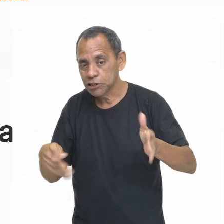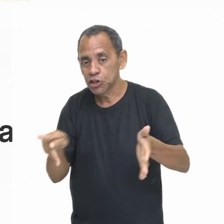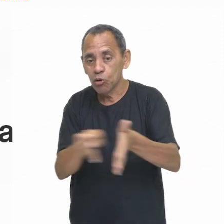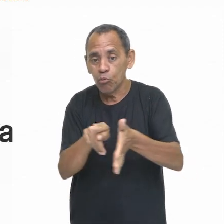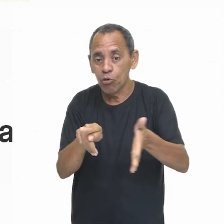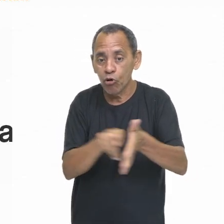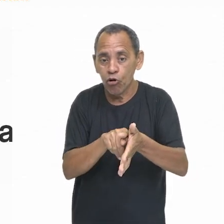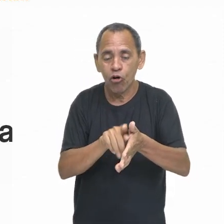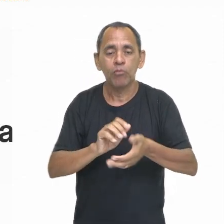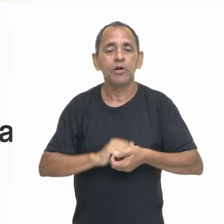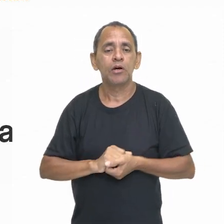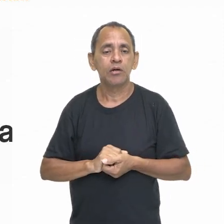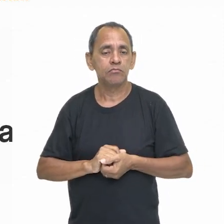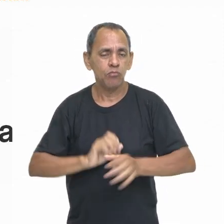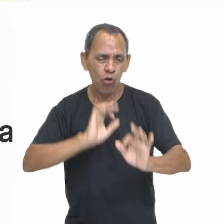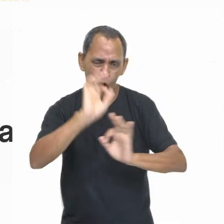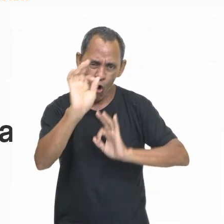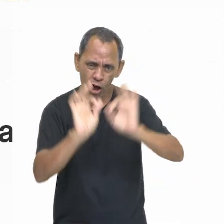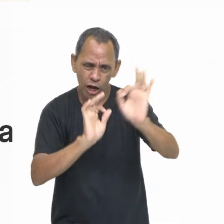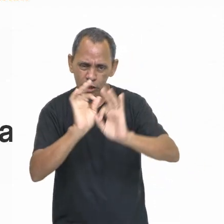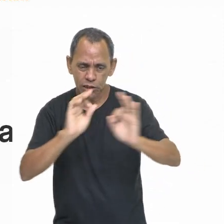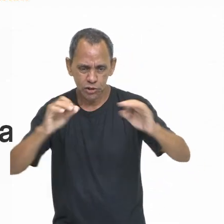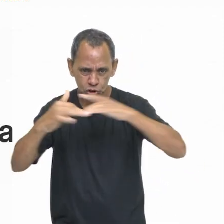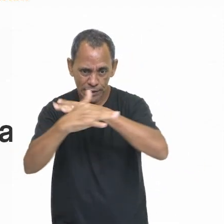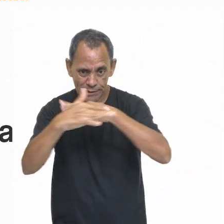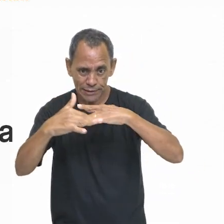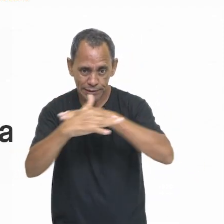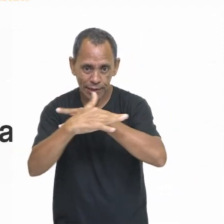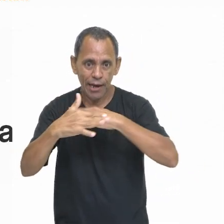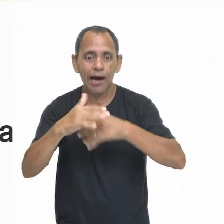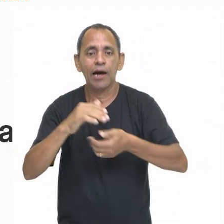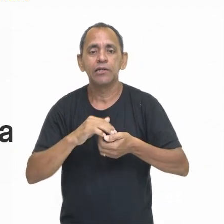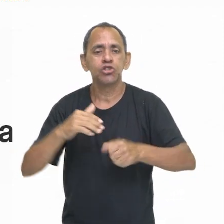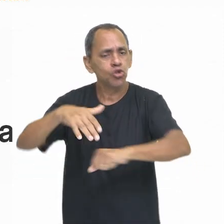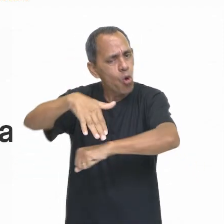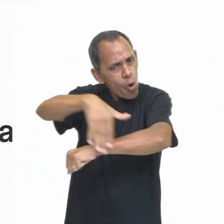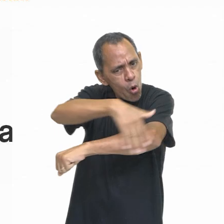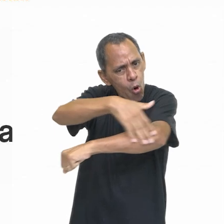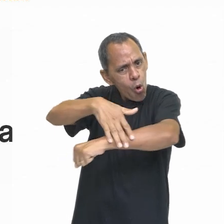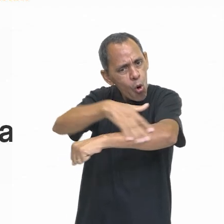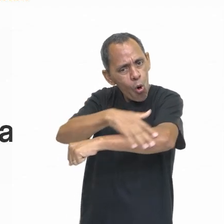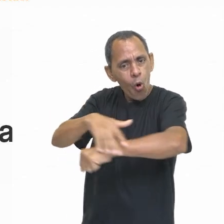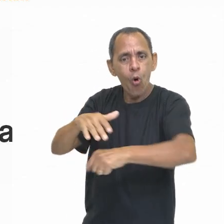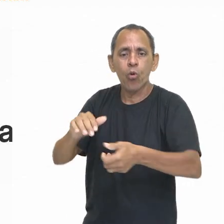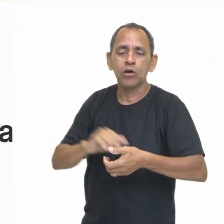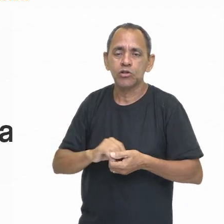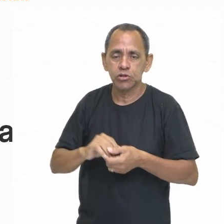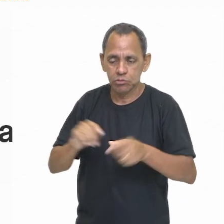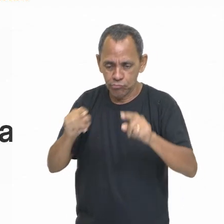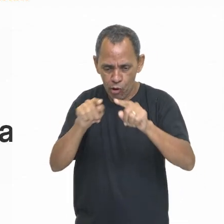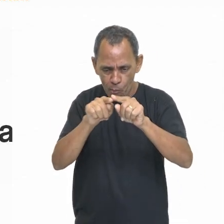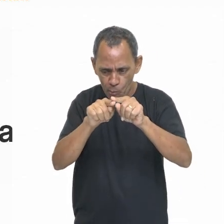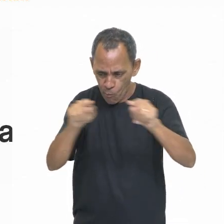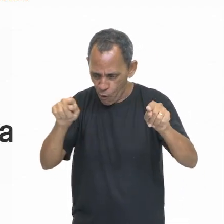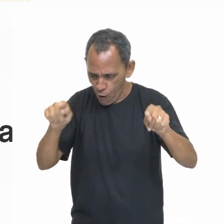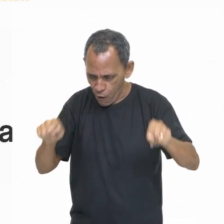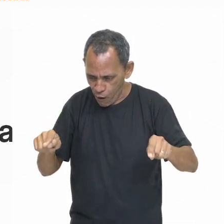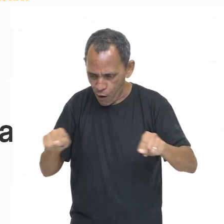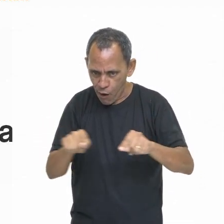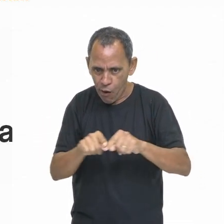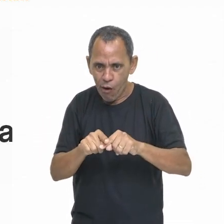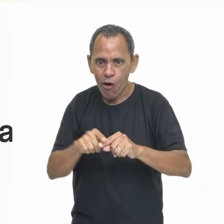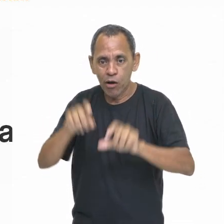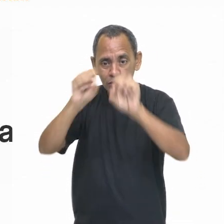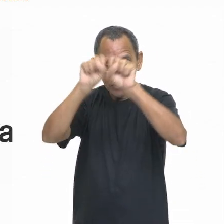um notável planejamento urbano, com ruas retangulares, sistema de